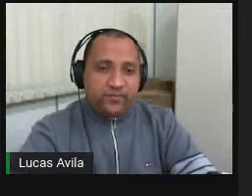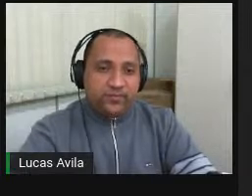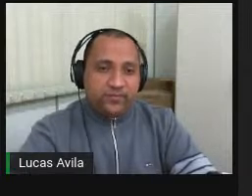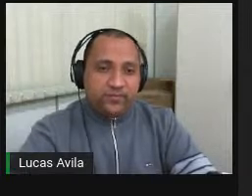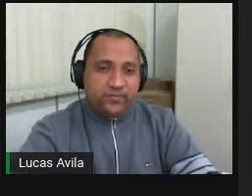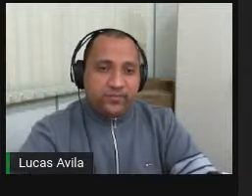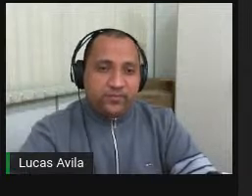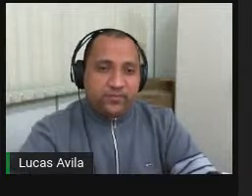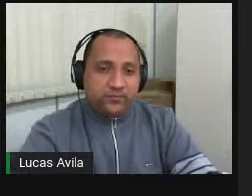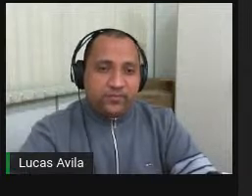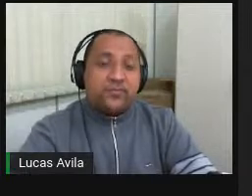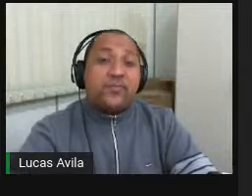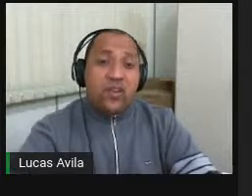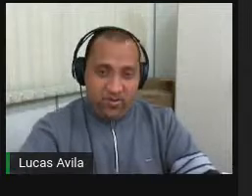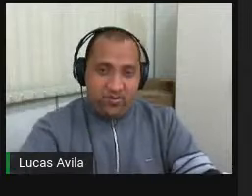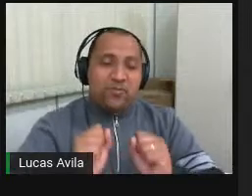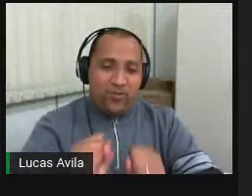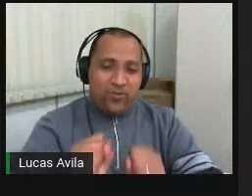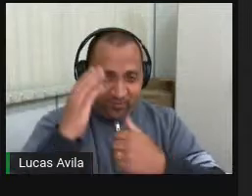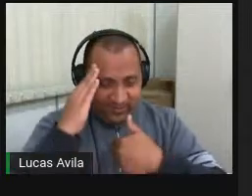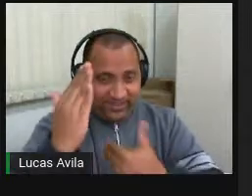Pode agradecer, Hector.